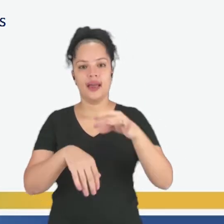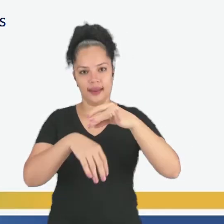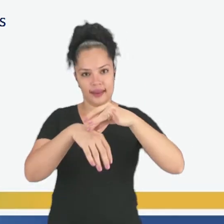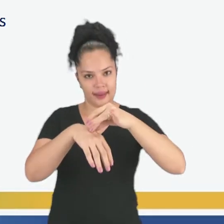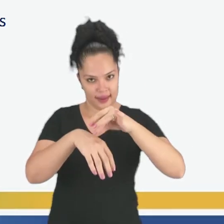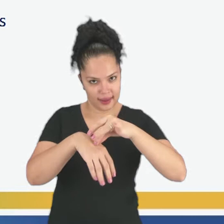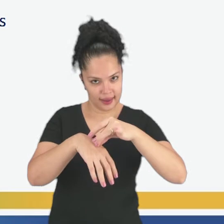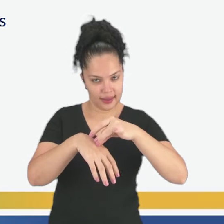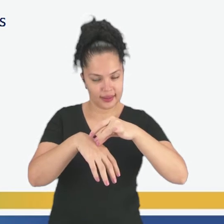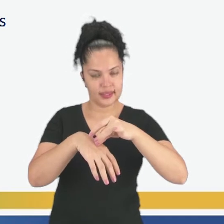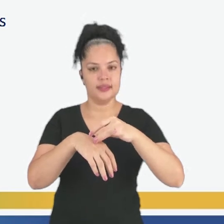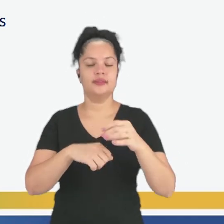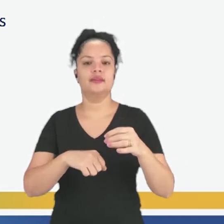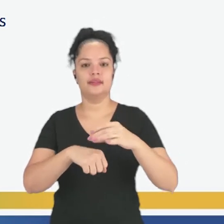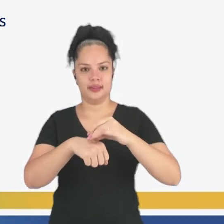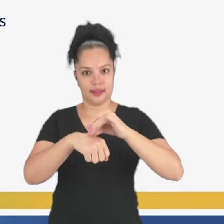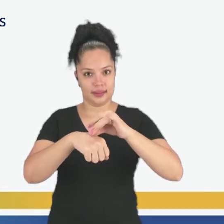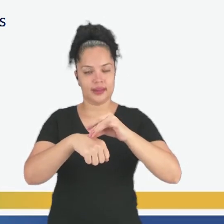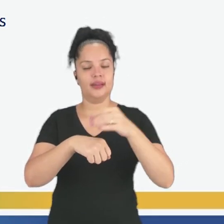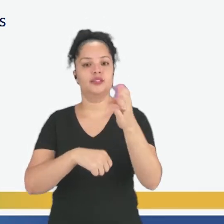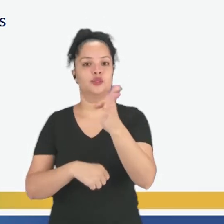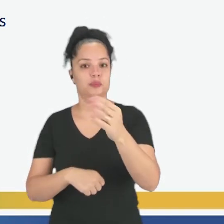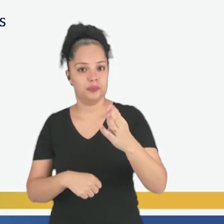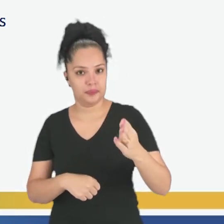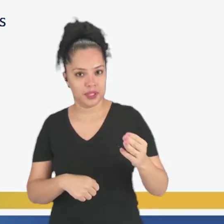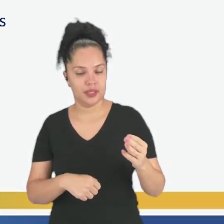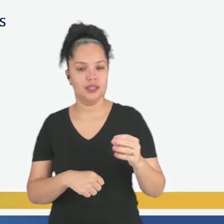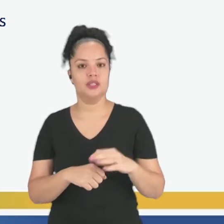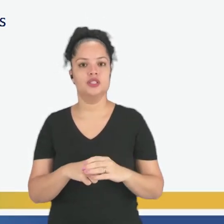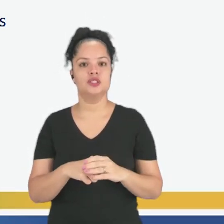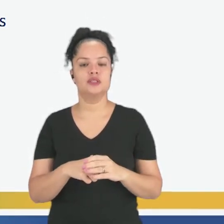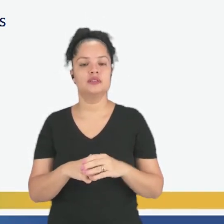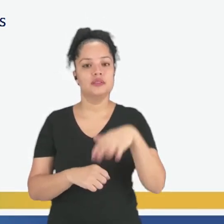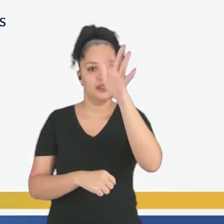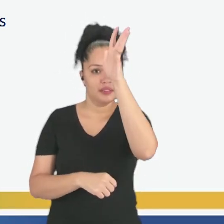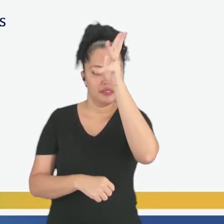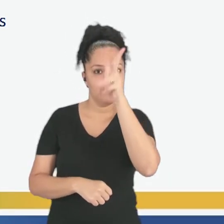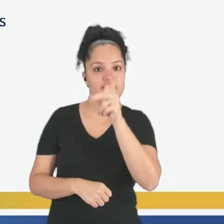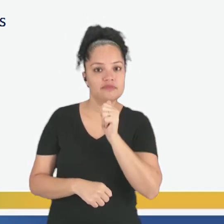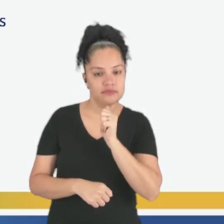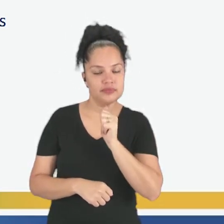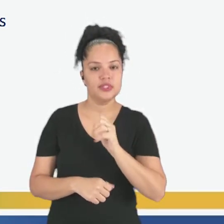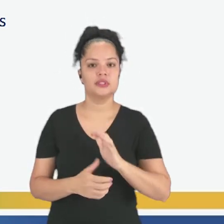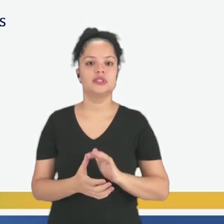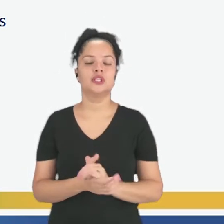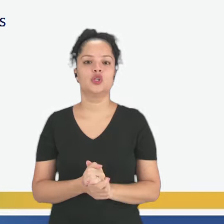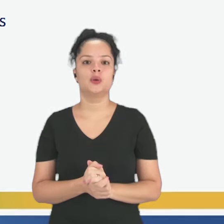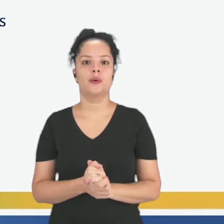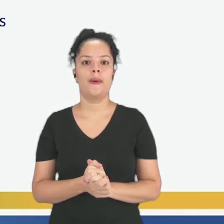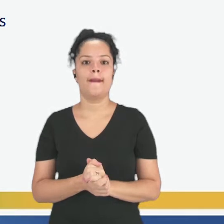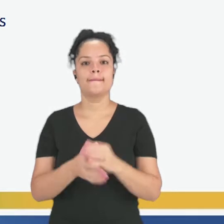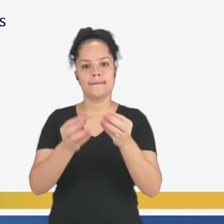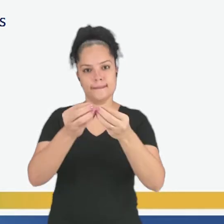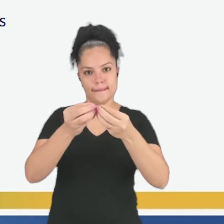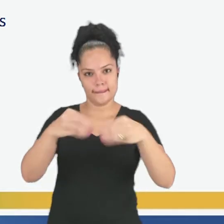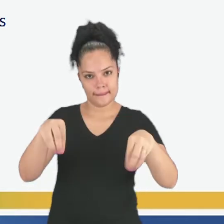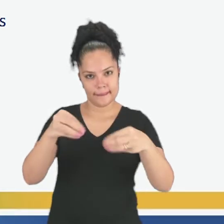carne, fish, peixe, chicken, frango,